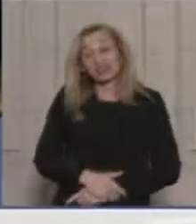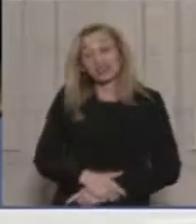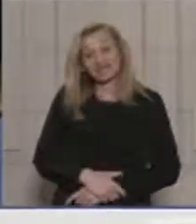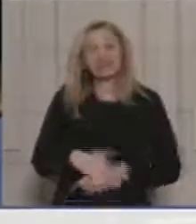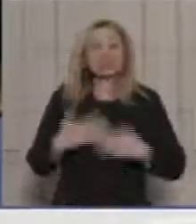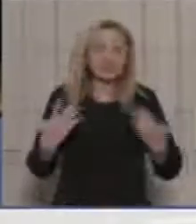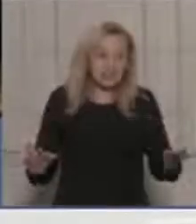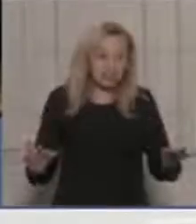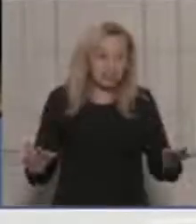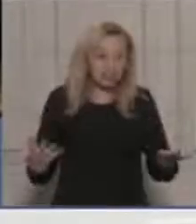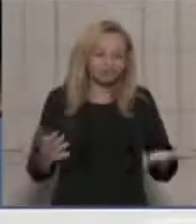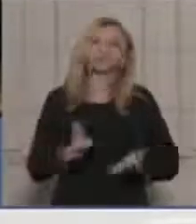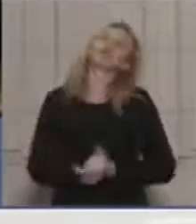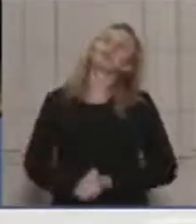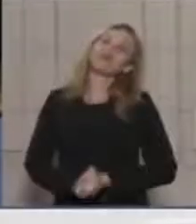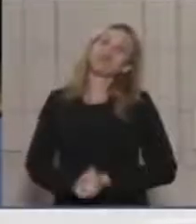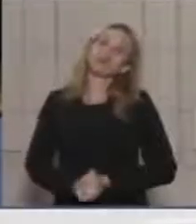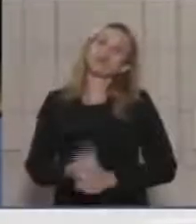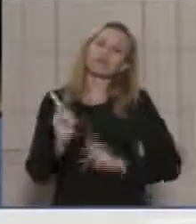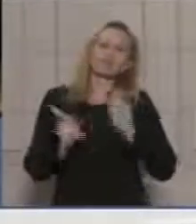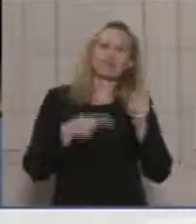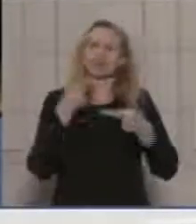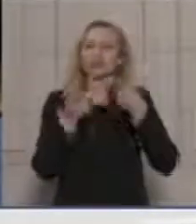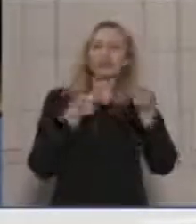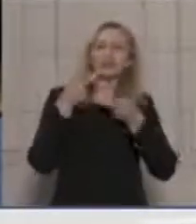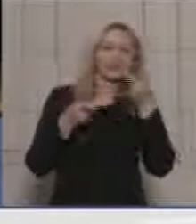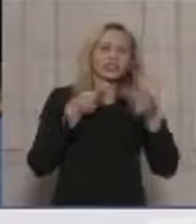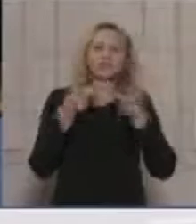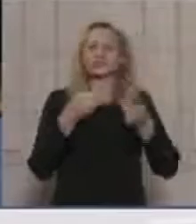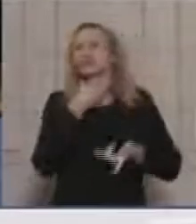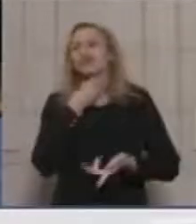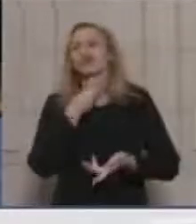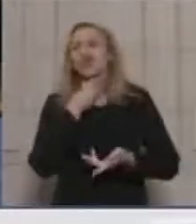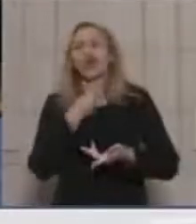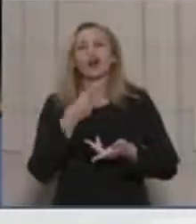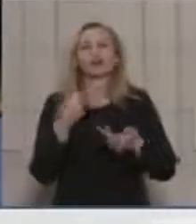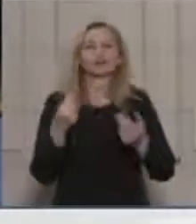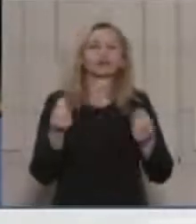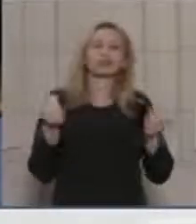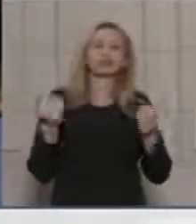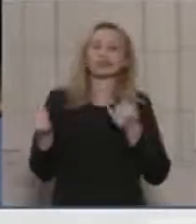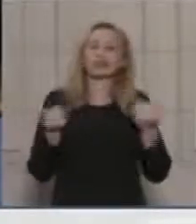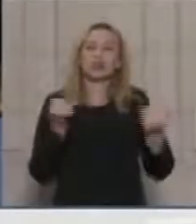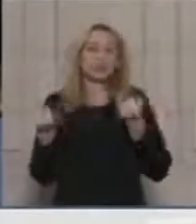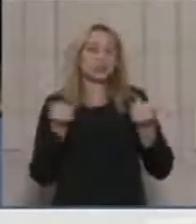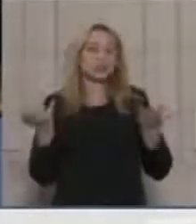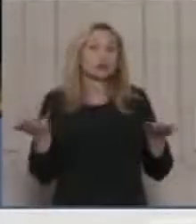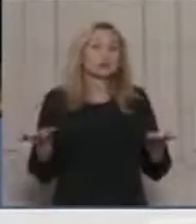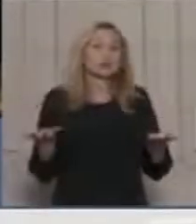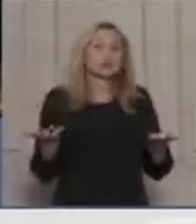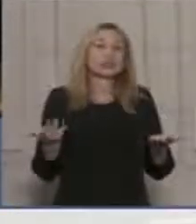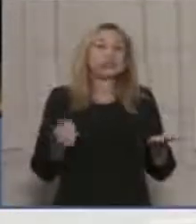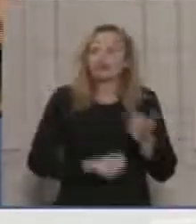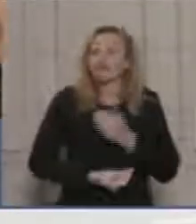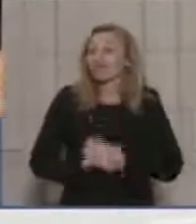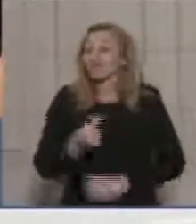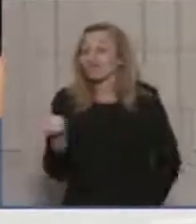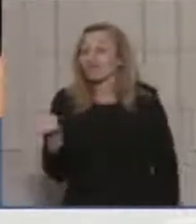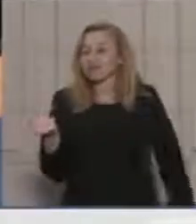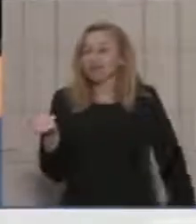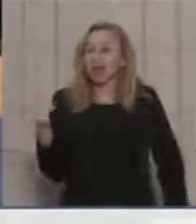Então, fica promovendo falsas polêmicas para sair